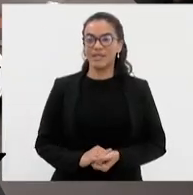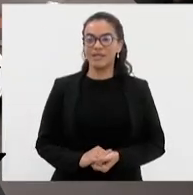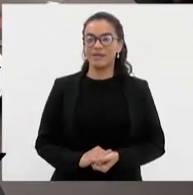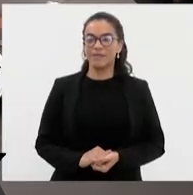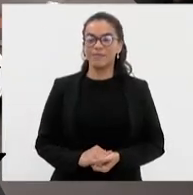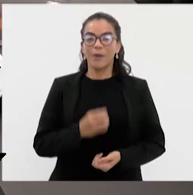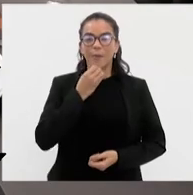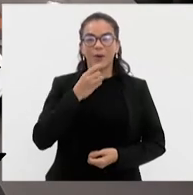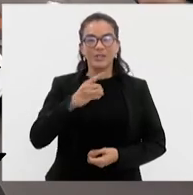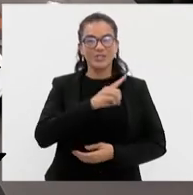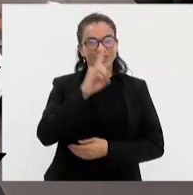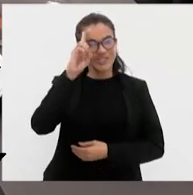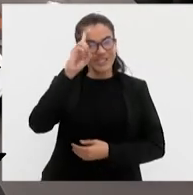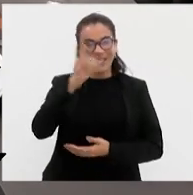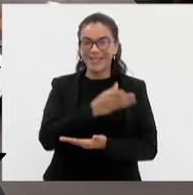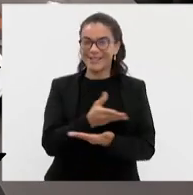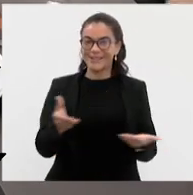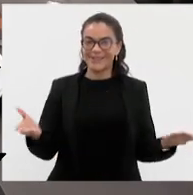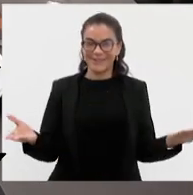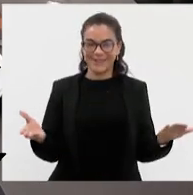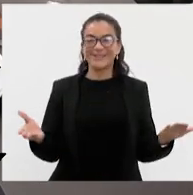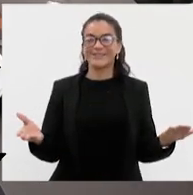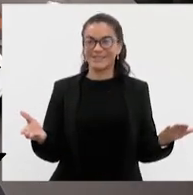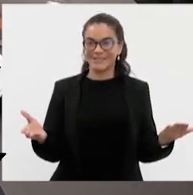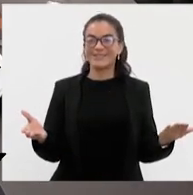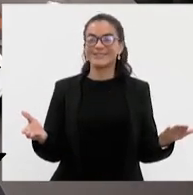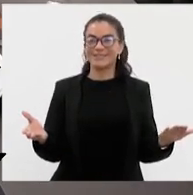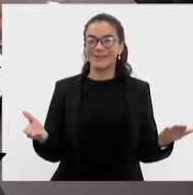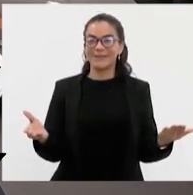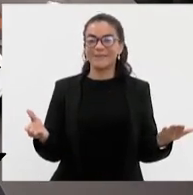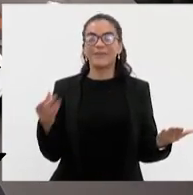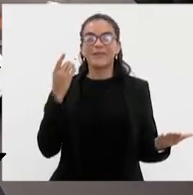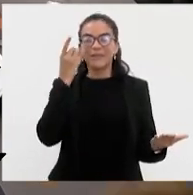Bom dia a todos. Bom dia, deputado.